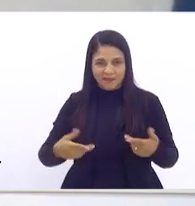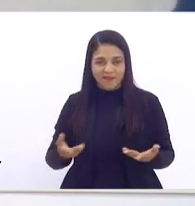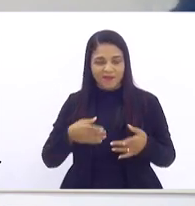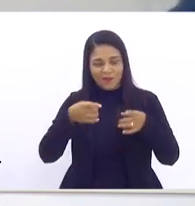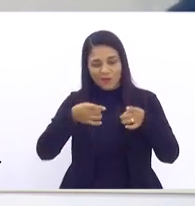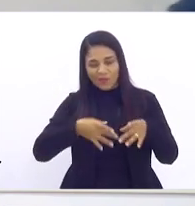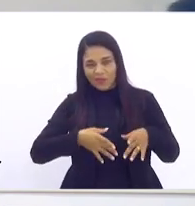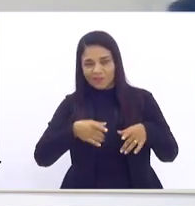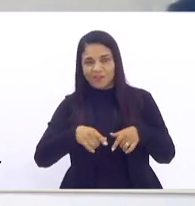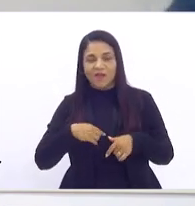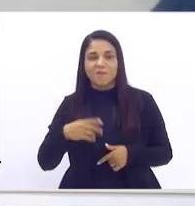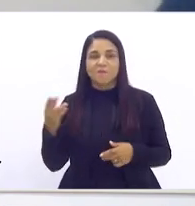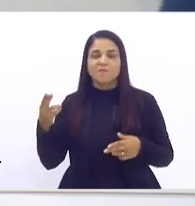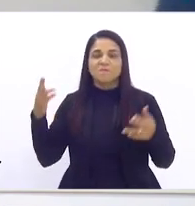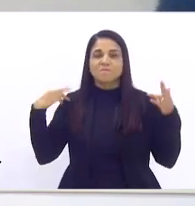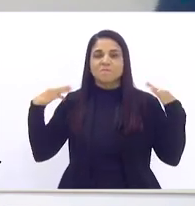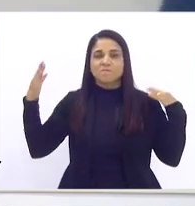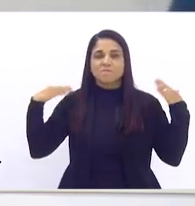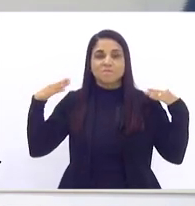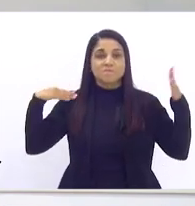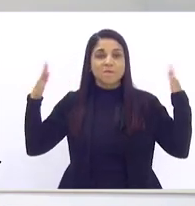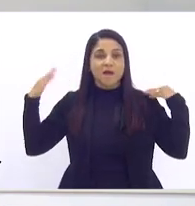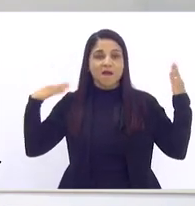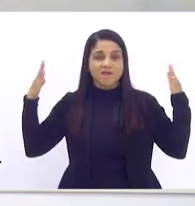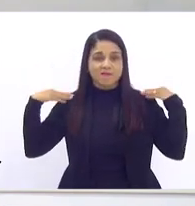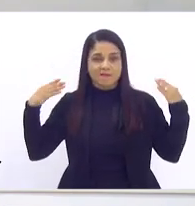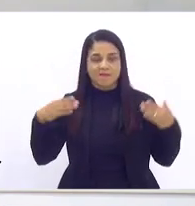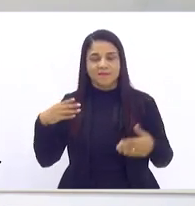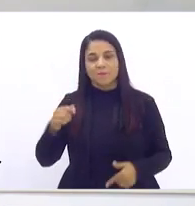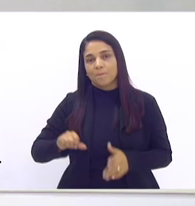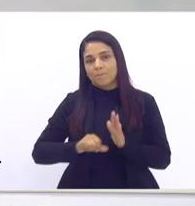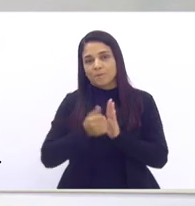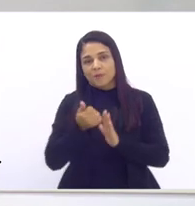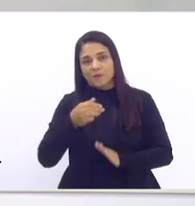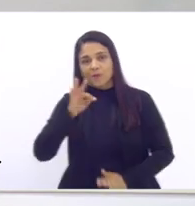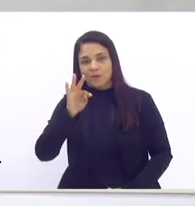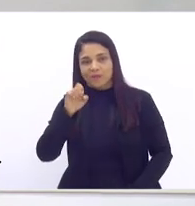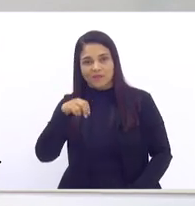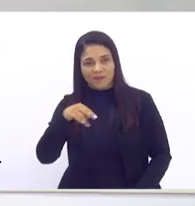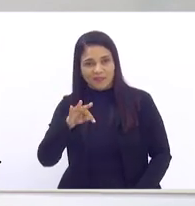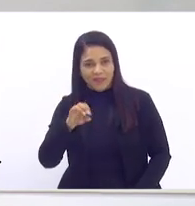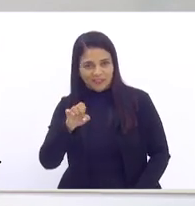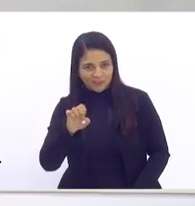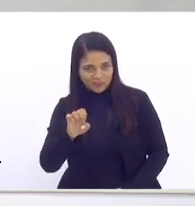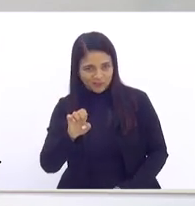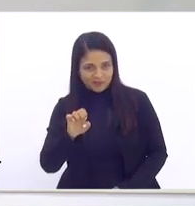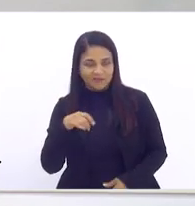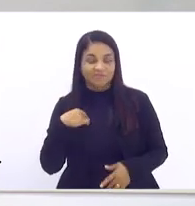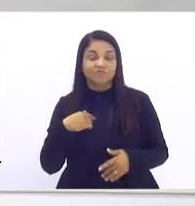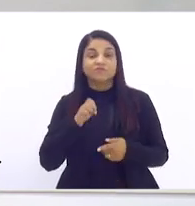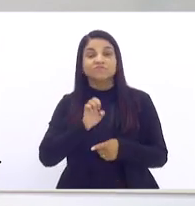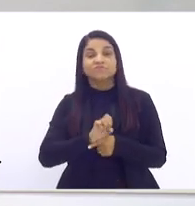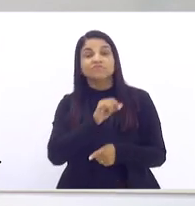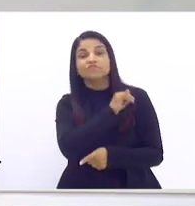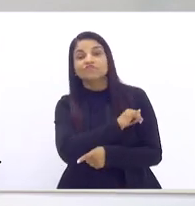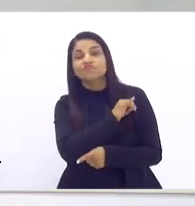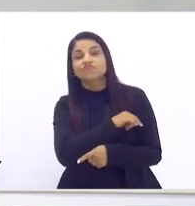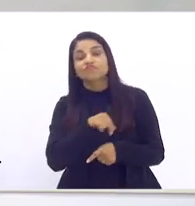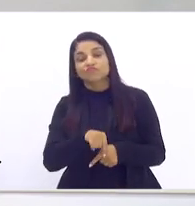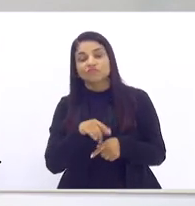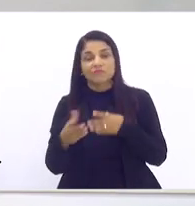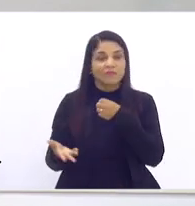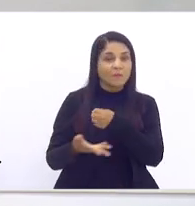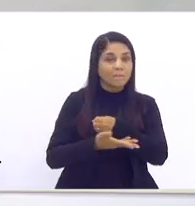tenente da Marinha e o que que o Rio de Janeiro tem também o Rio de Janeiro é uma